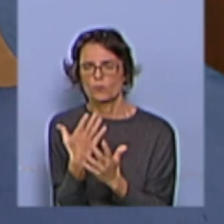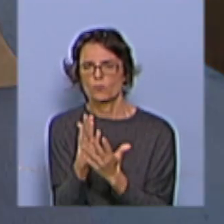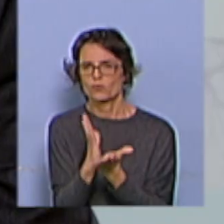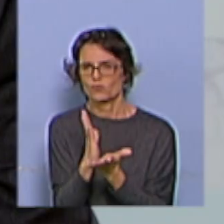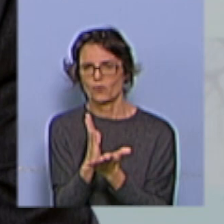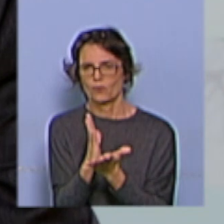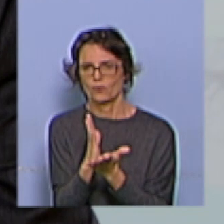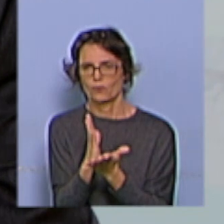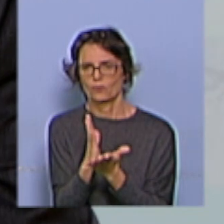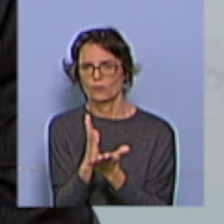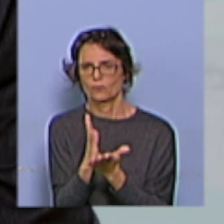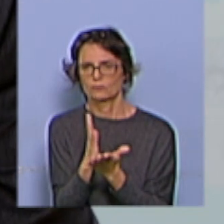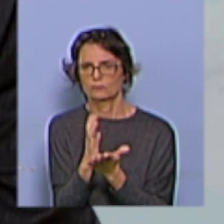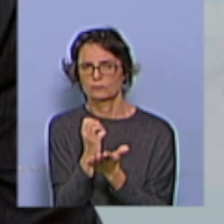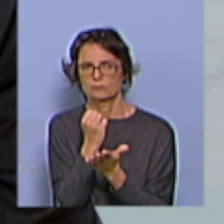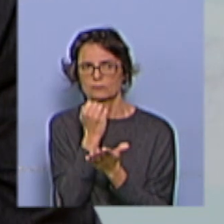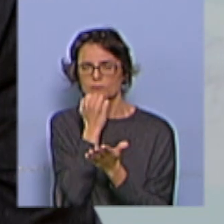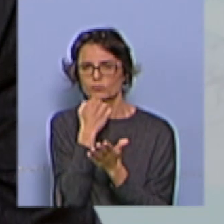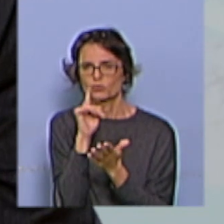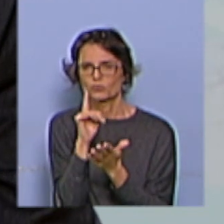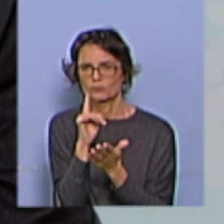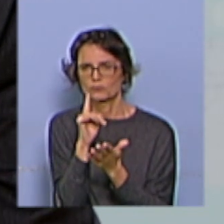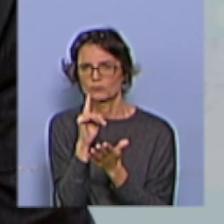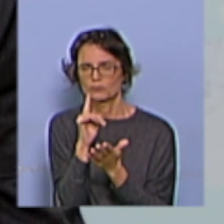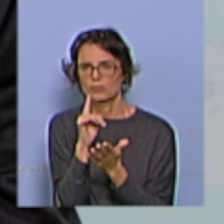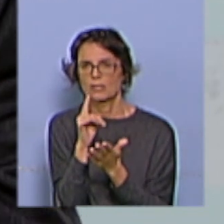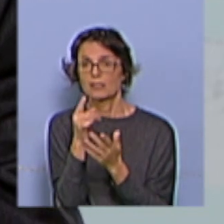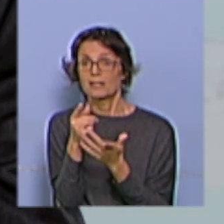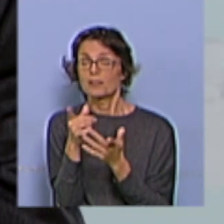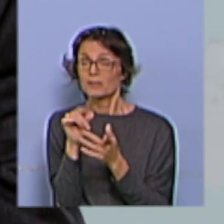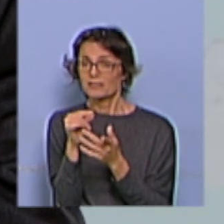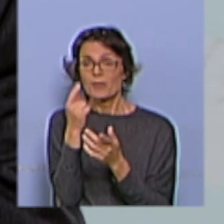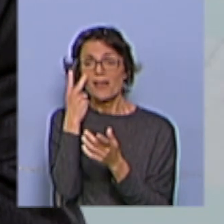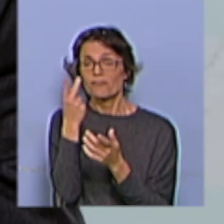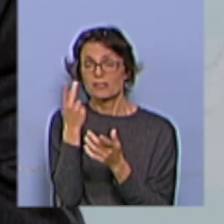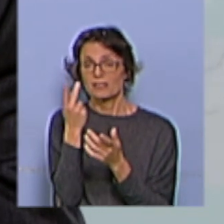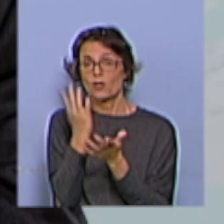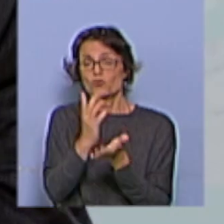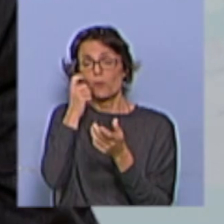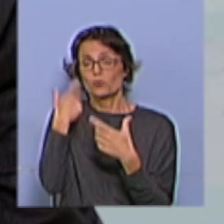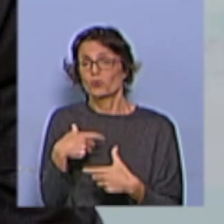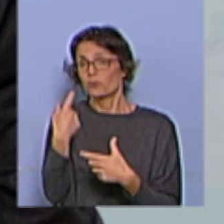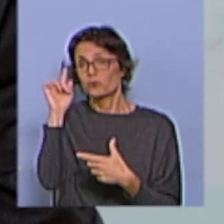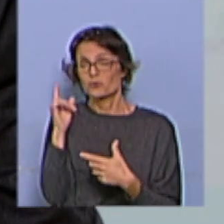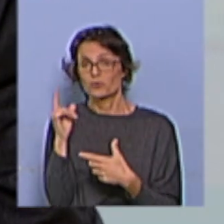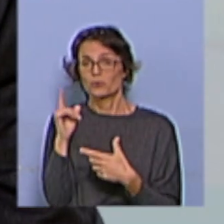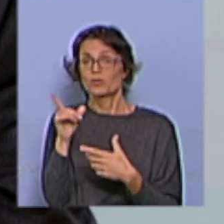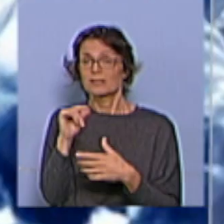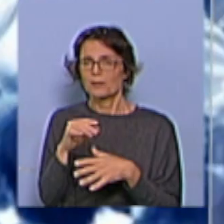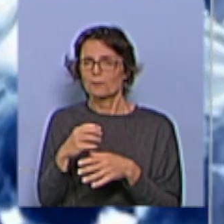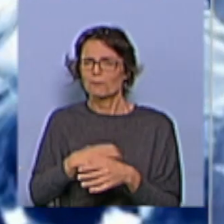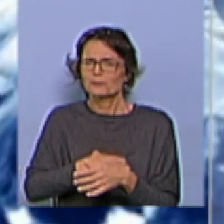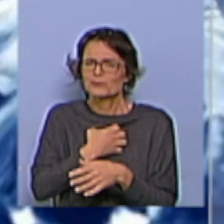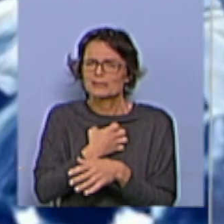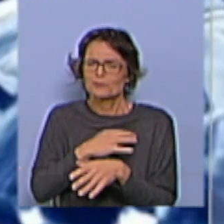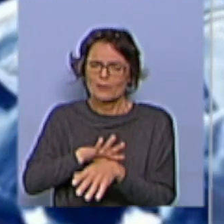corporal. E há outros aspectos que são extraordinariamente importantes, nomeadamente os aspectos emocionais, os aspectos espirituais, que